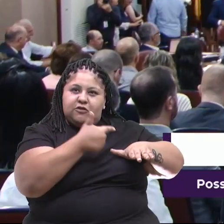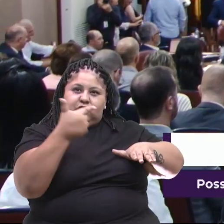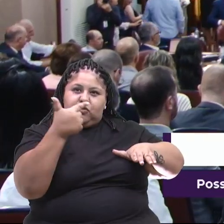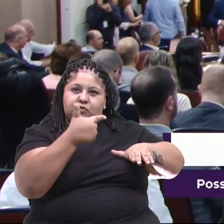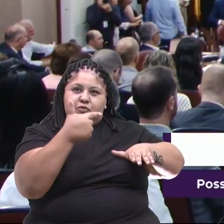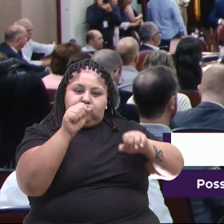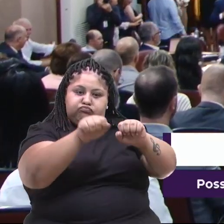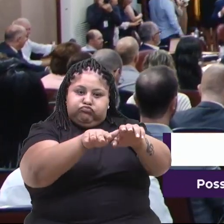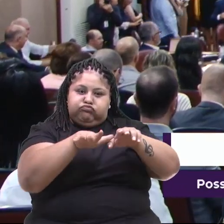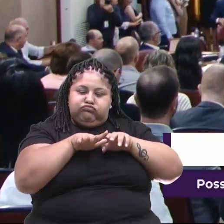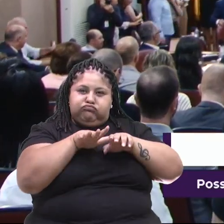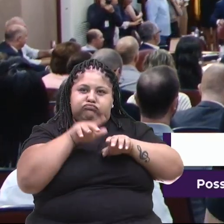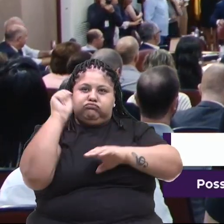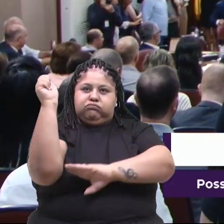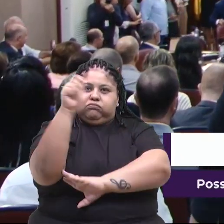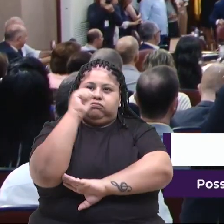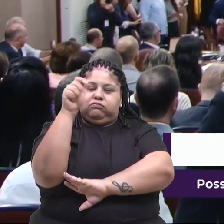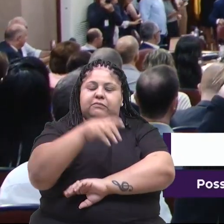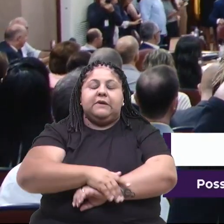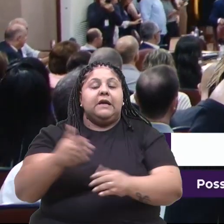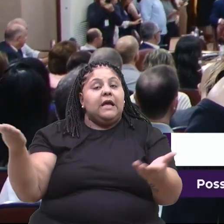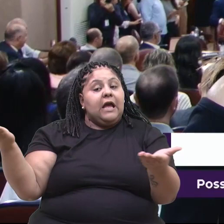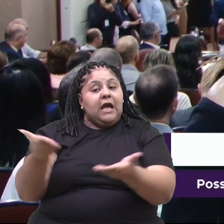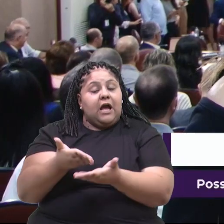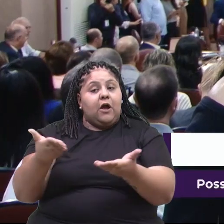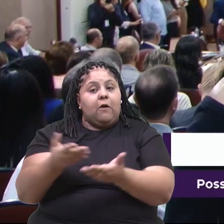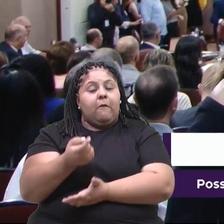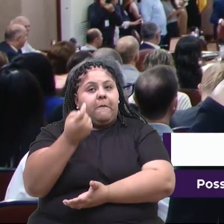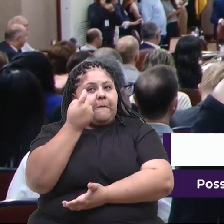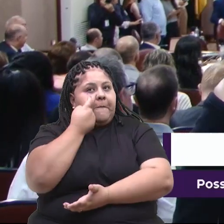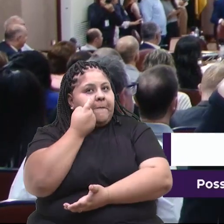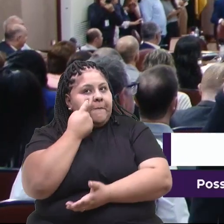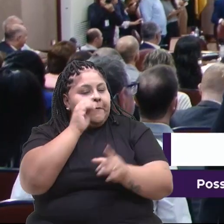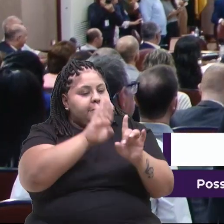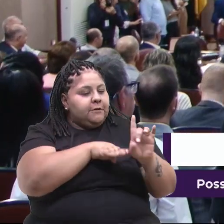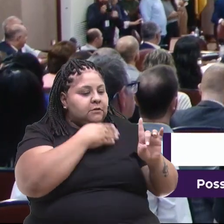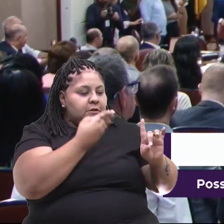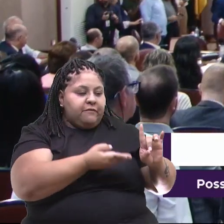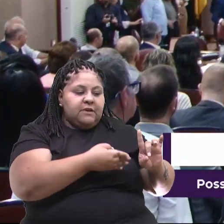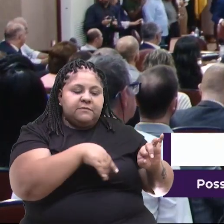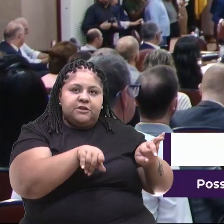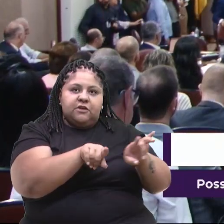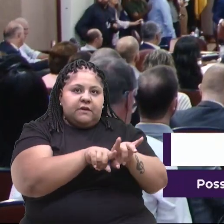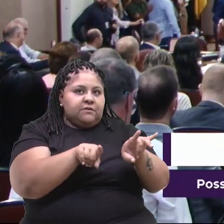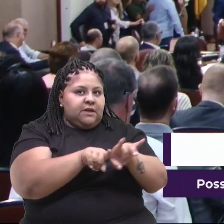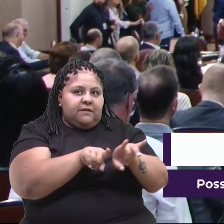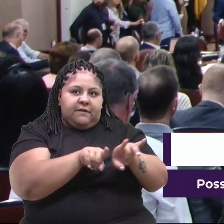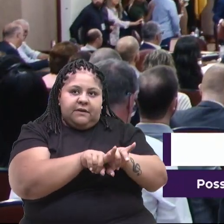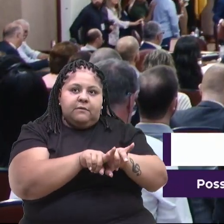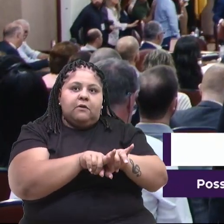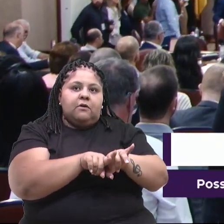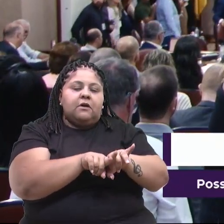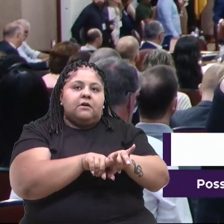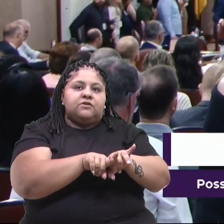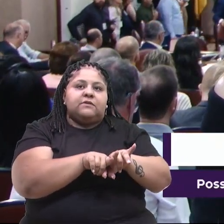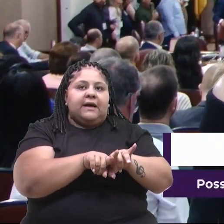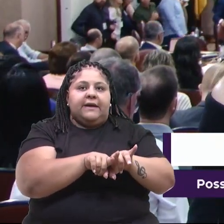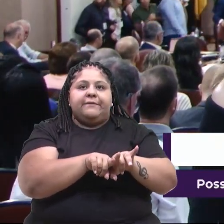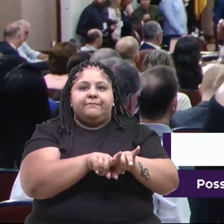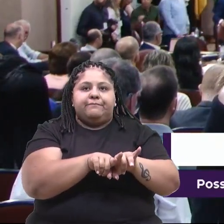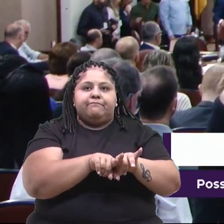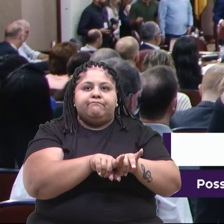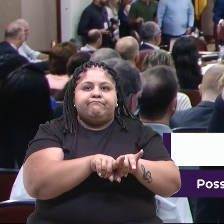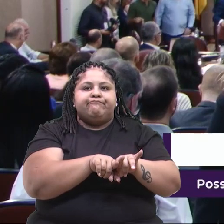parlamento do Rio Grande do Sul. Agora a gente vai assistir essa solenidade, que é a posse da mesa diretora de 2024, que